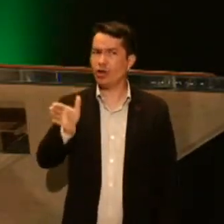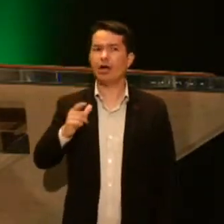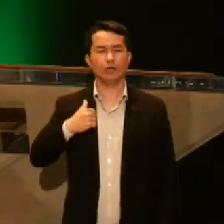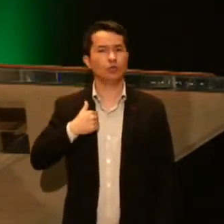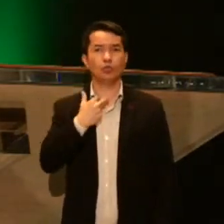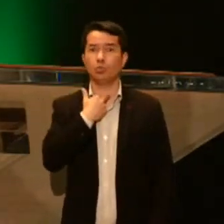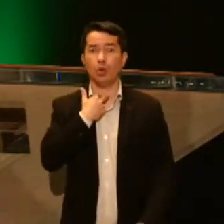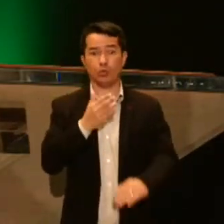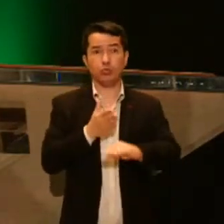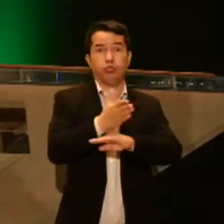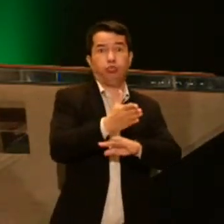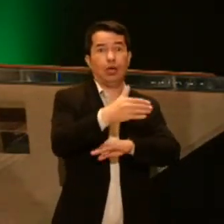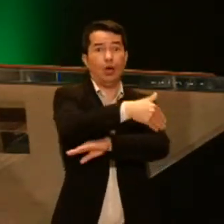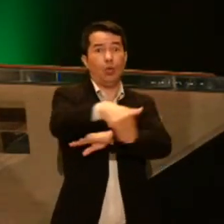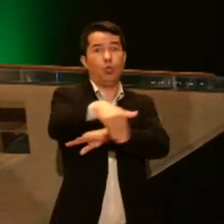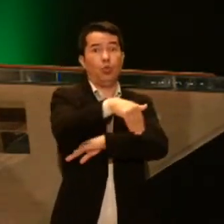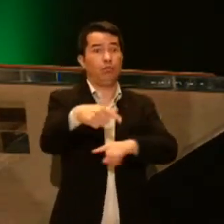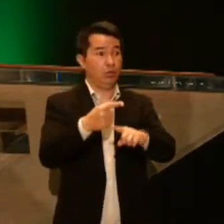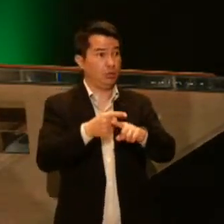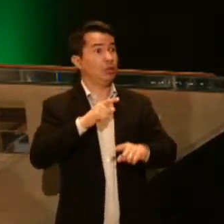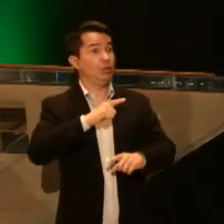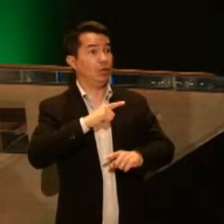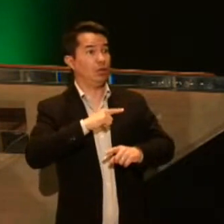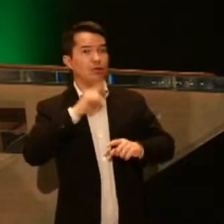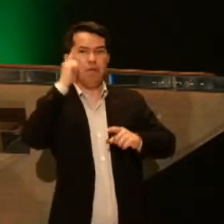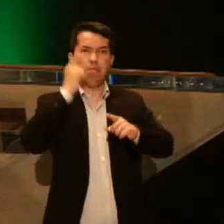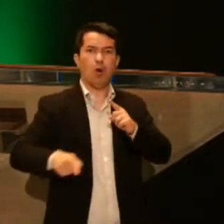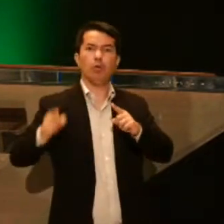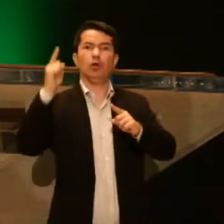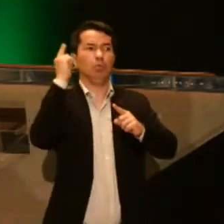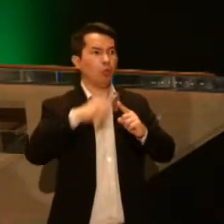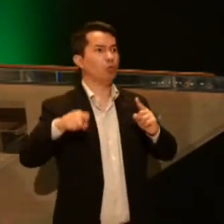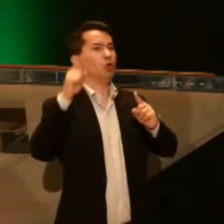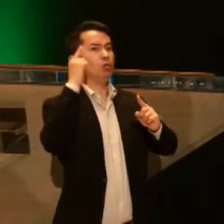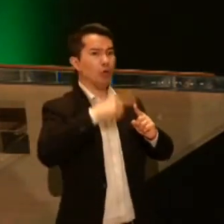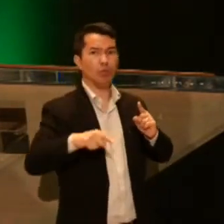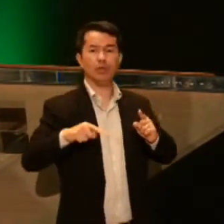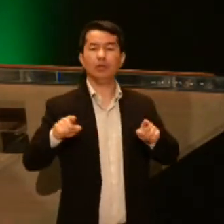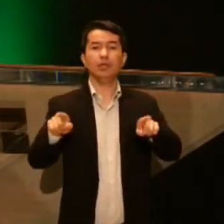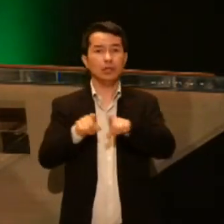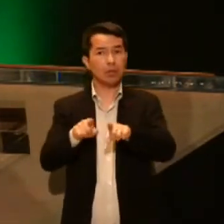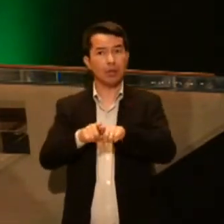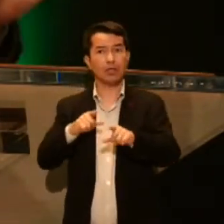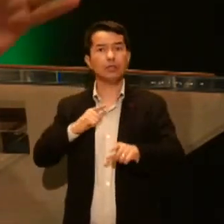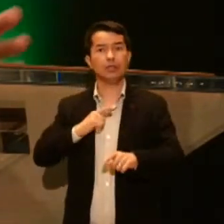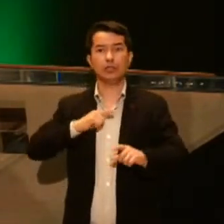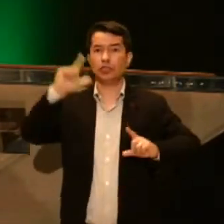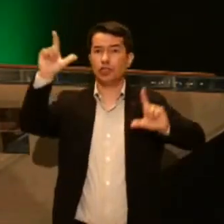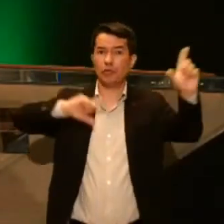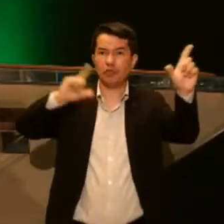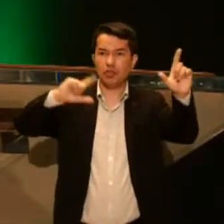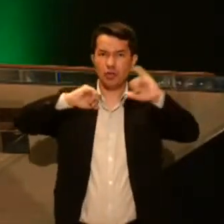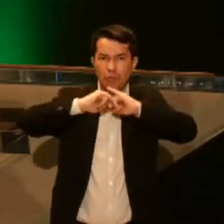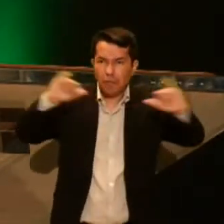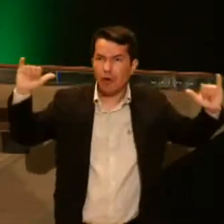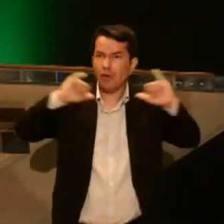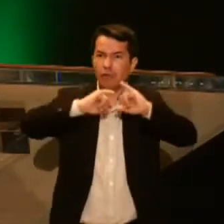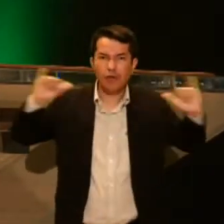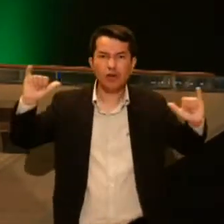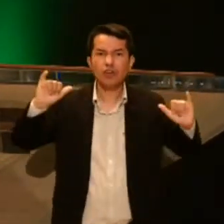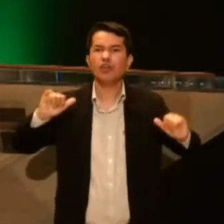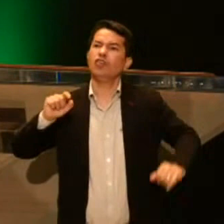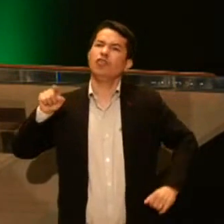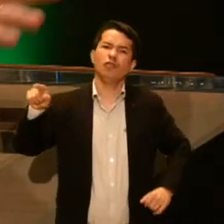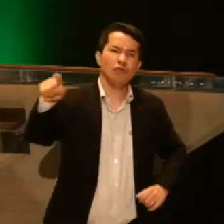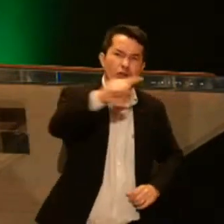de recolher. E aí o rádio dizia assim, né, a televisão, o rádio, não passava mais nada lá, a não ser isso, em